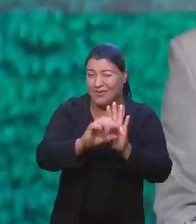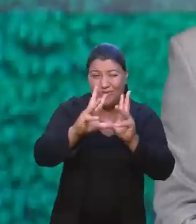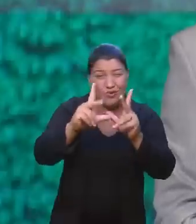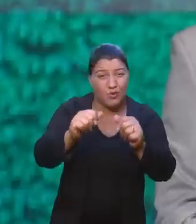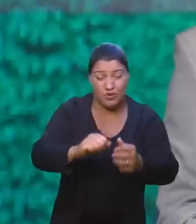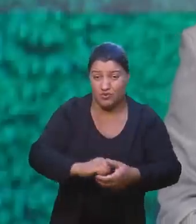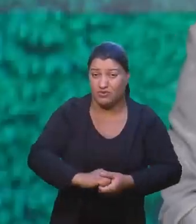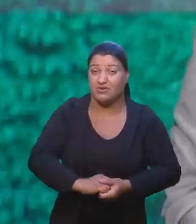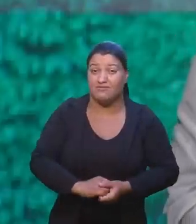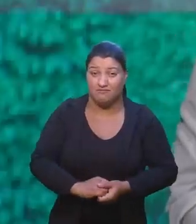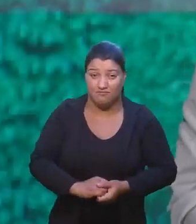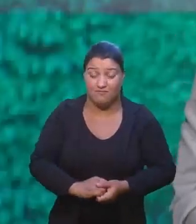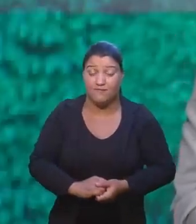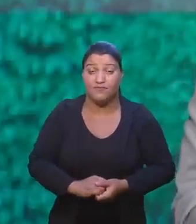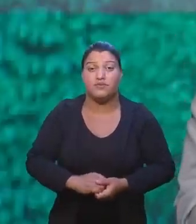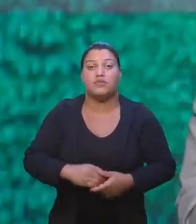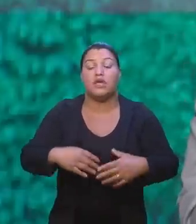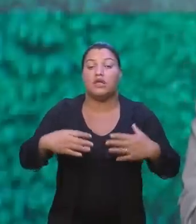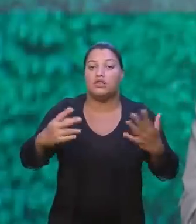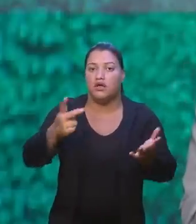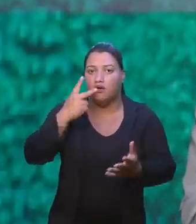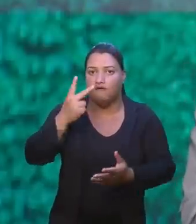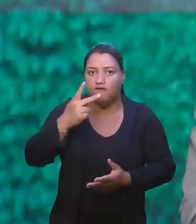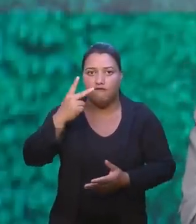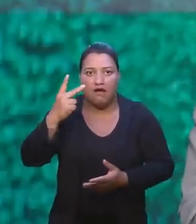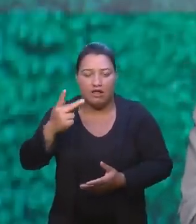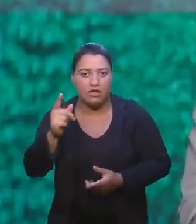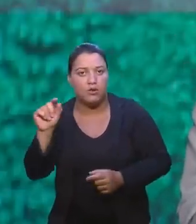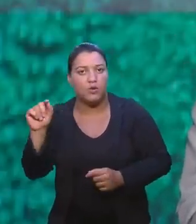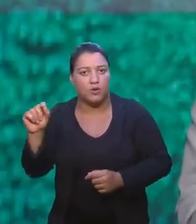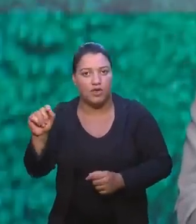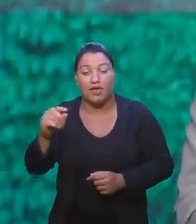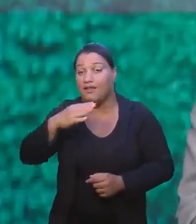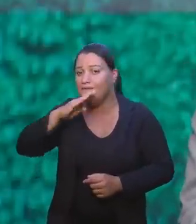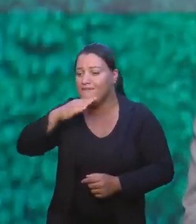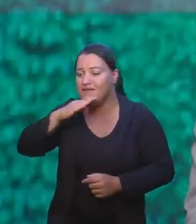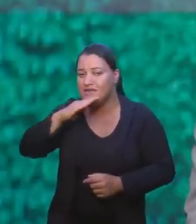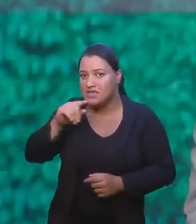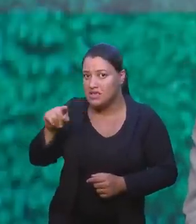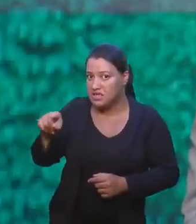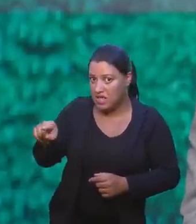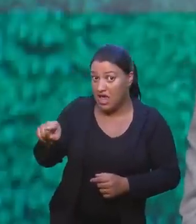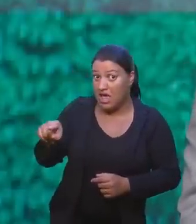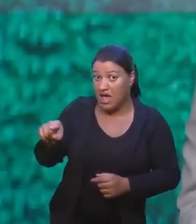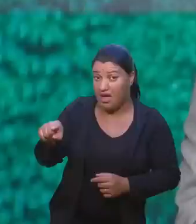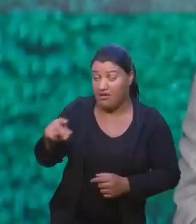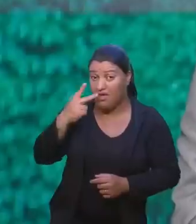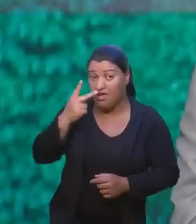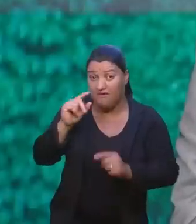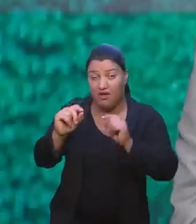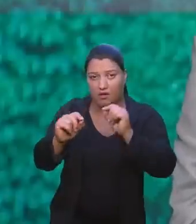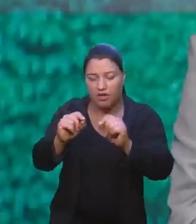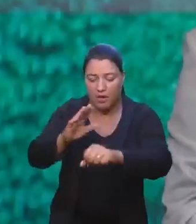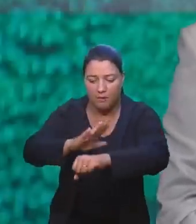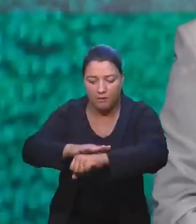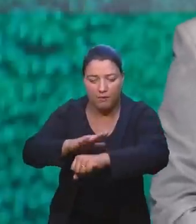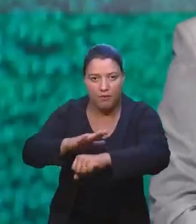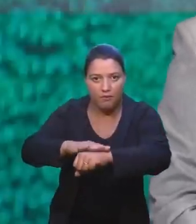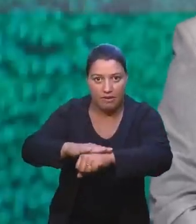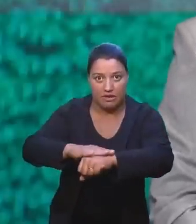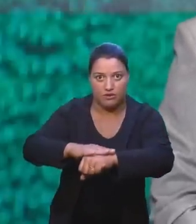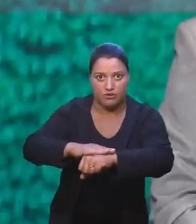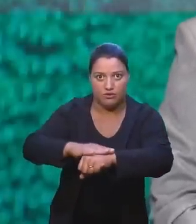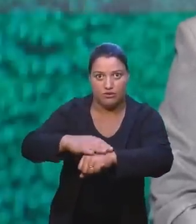Filomeno, citando a fala de Bezerra de Menezes, vai dizer que é uma hora santa e